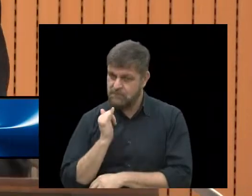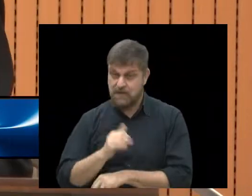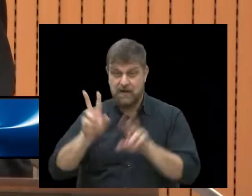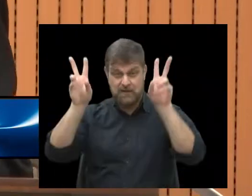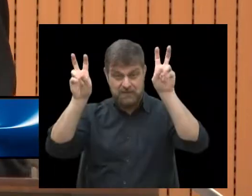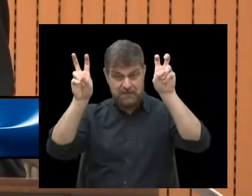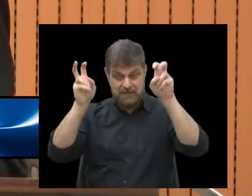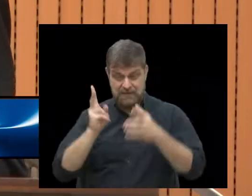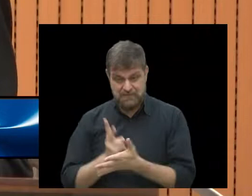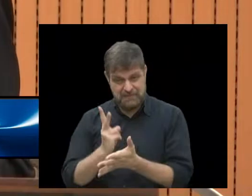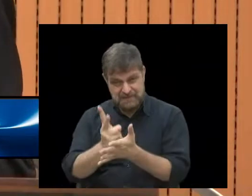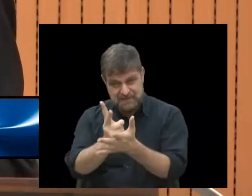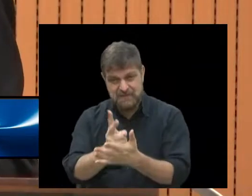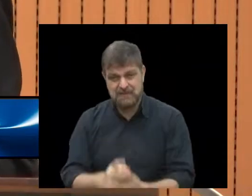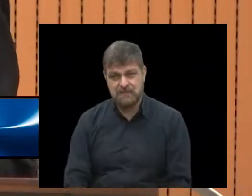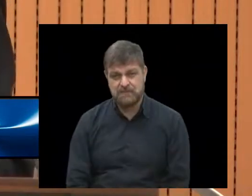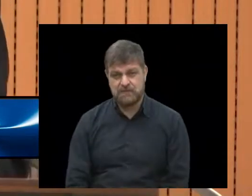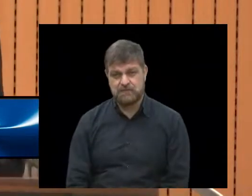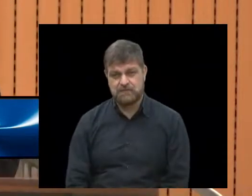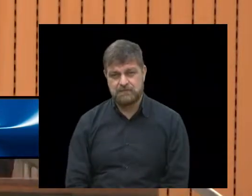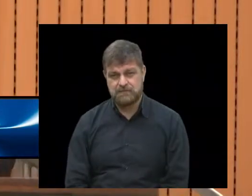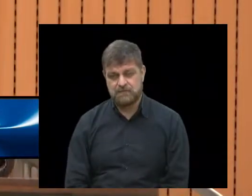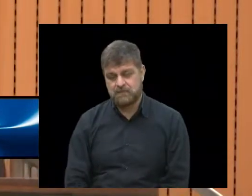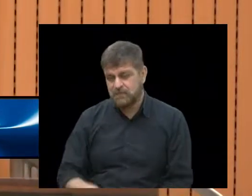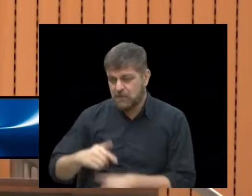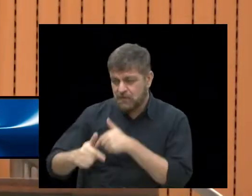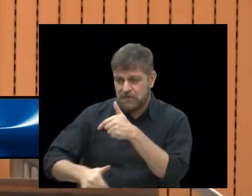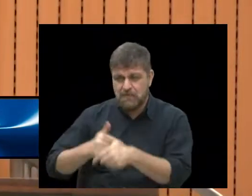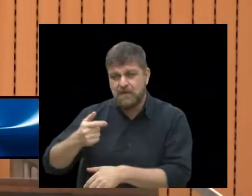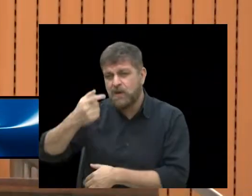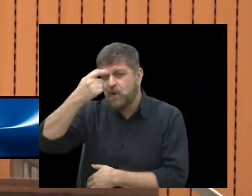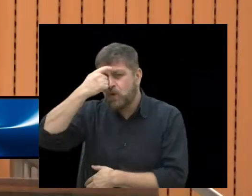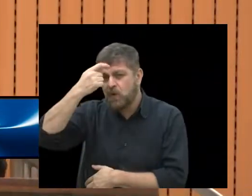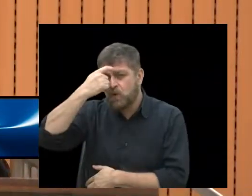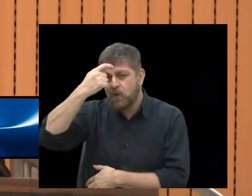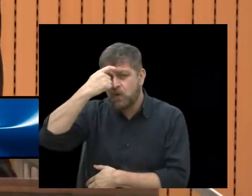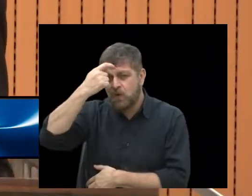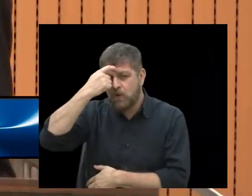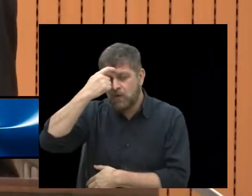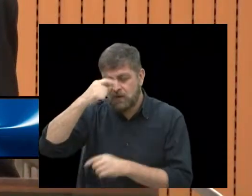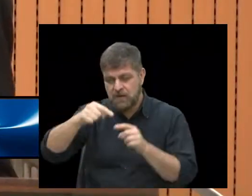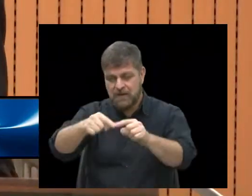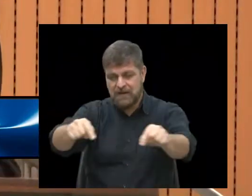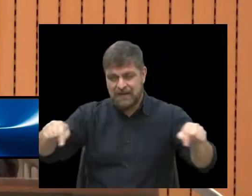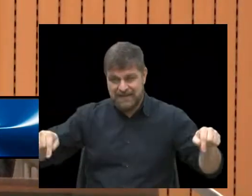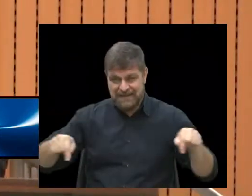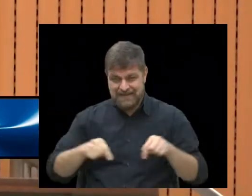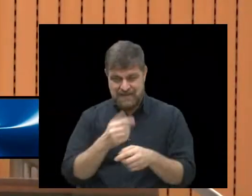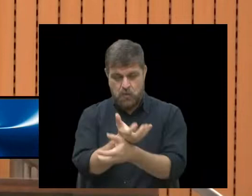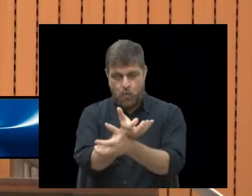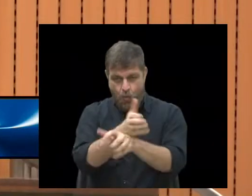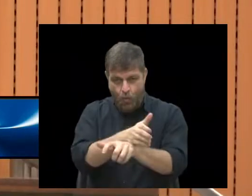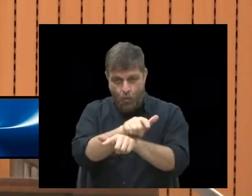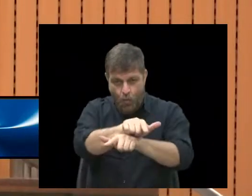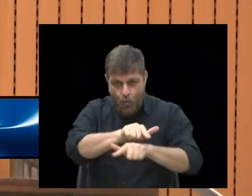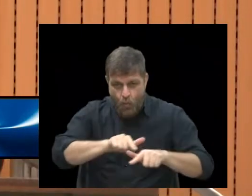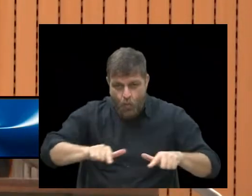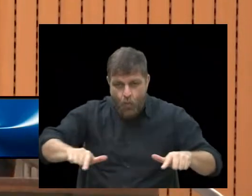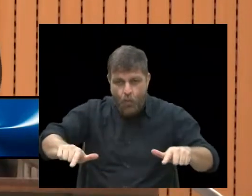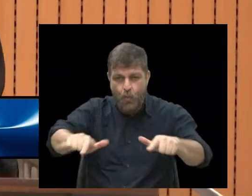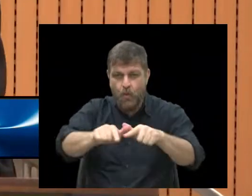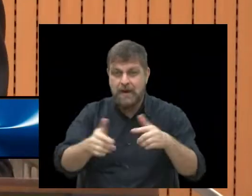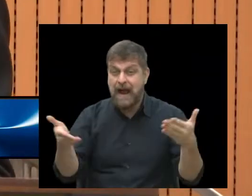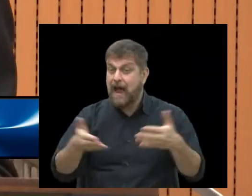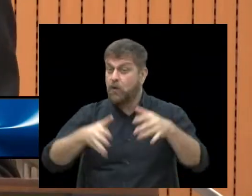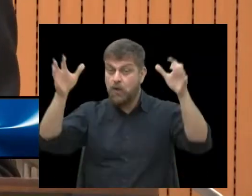para fazer um trabalho de conscientização sobre os terrenos vazios, que agora